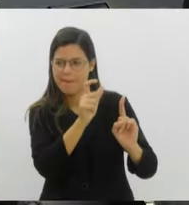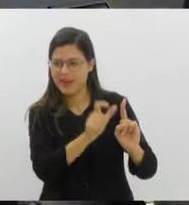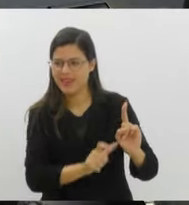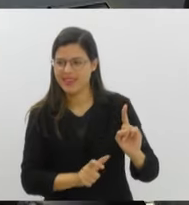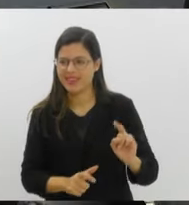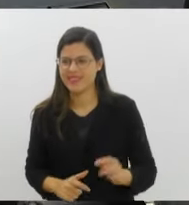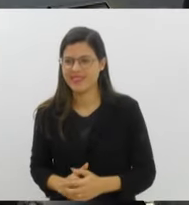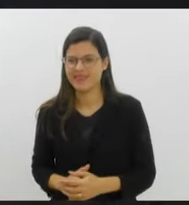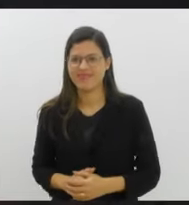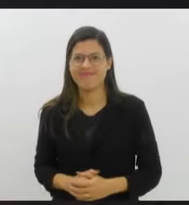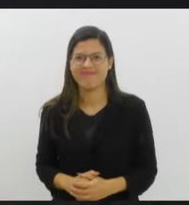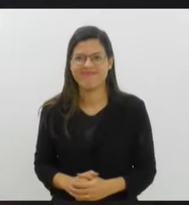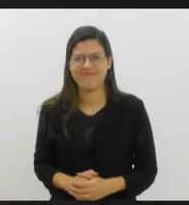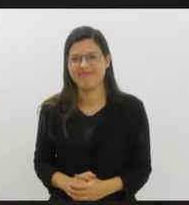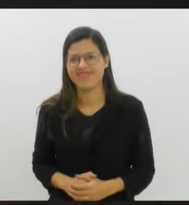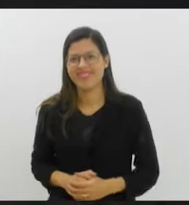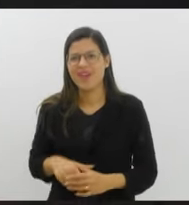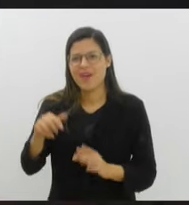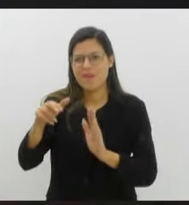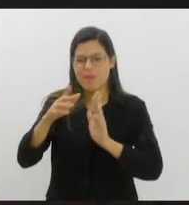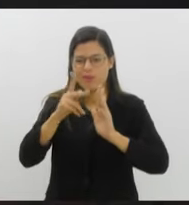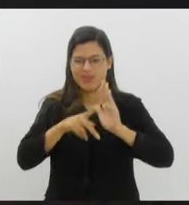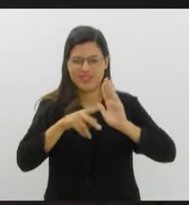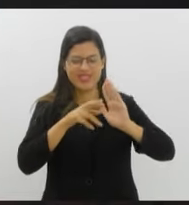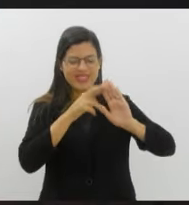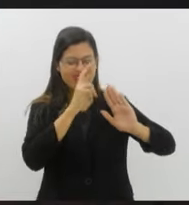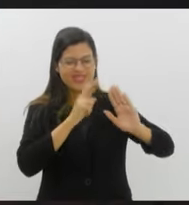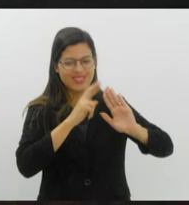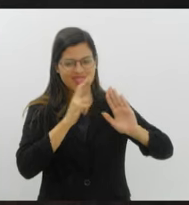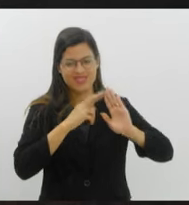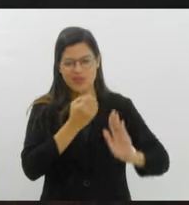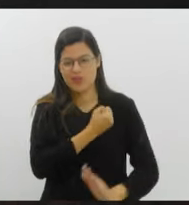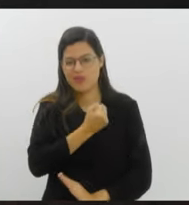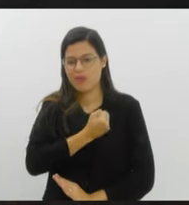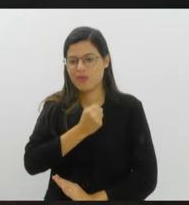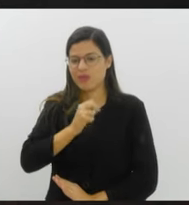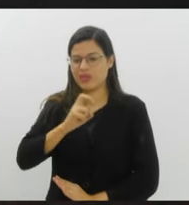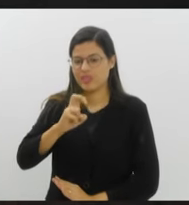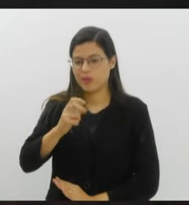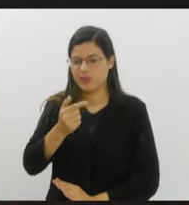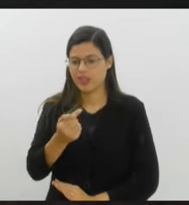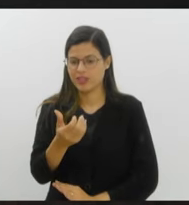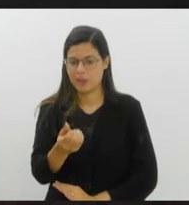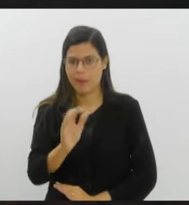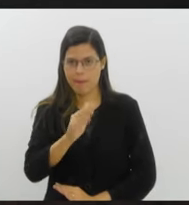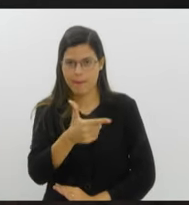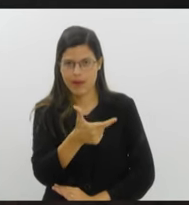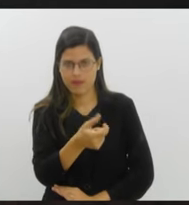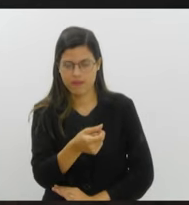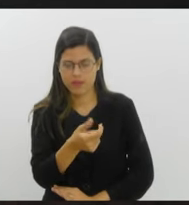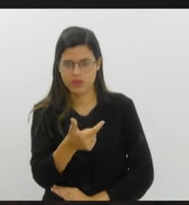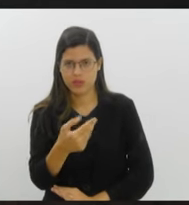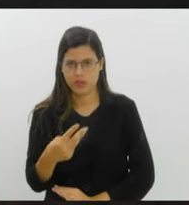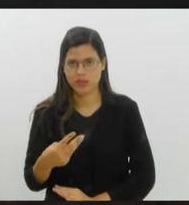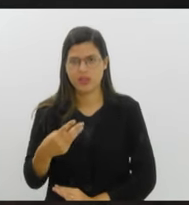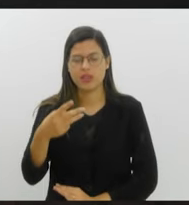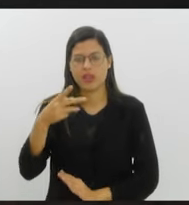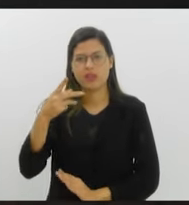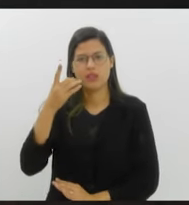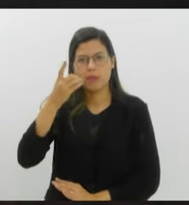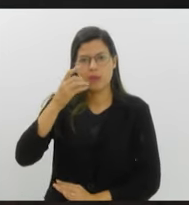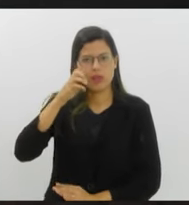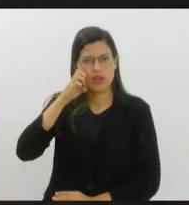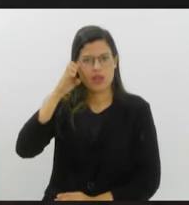Júlio. Anuncio o projeto de resolução número 576/2023, de autoria da deputada Érica Takimoto, que concede a